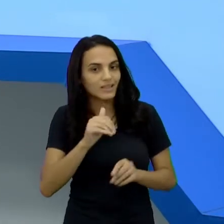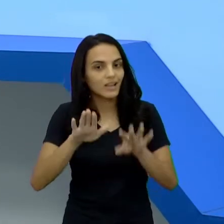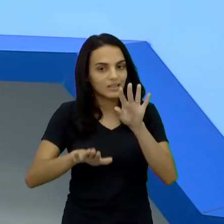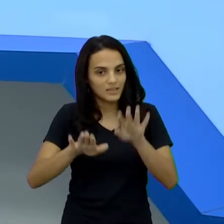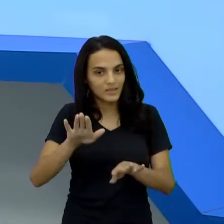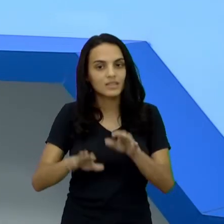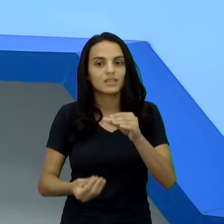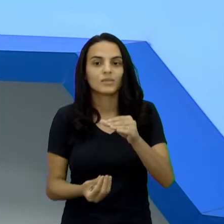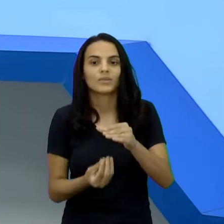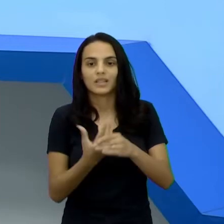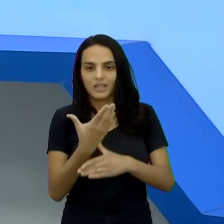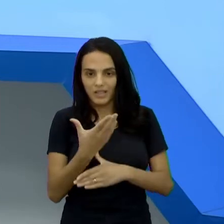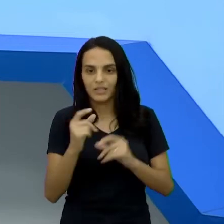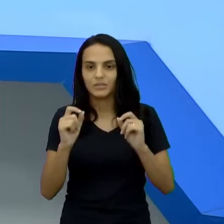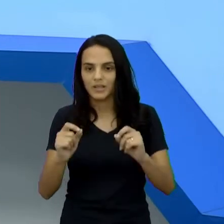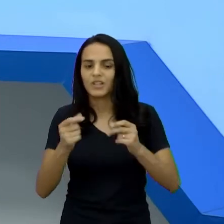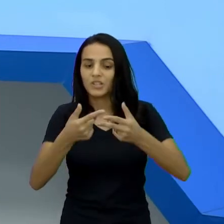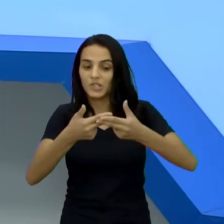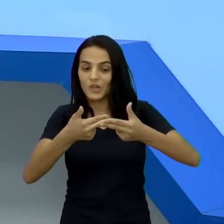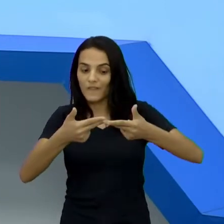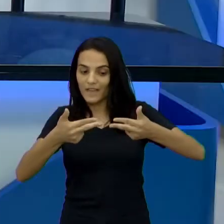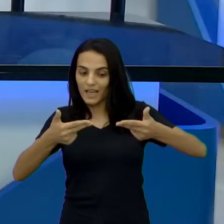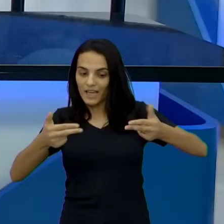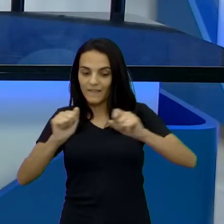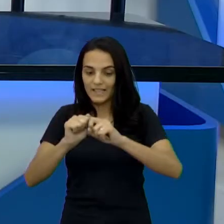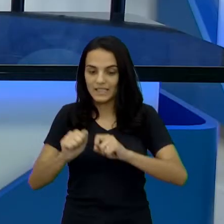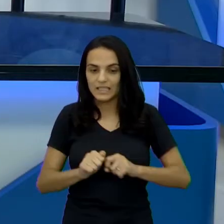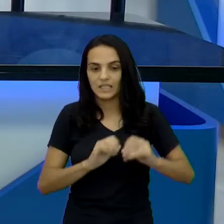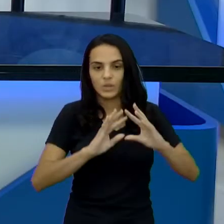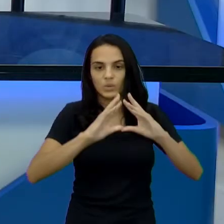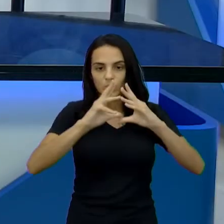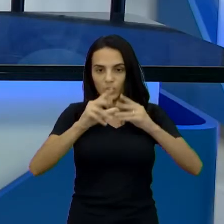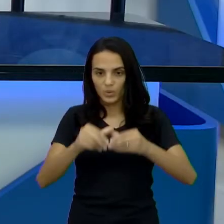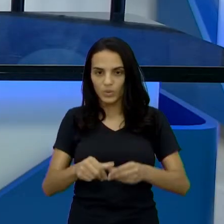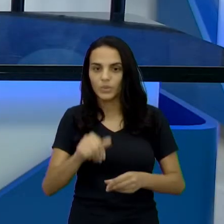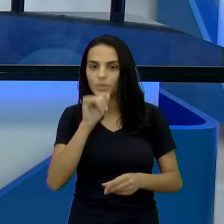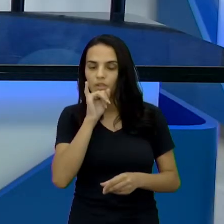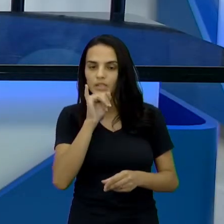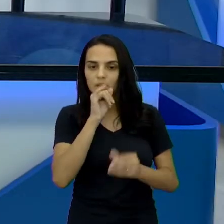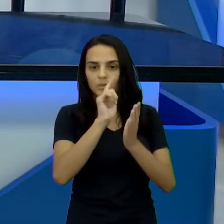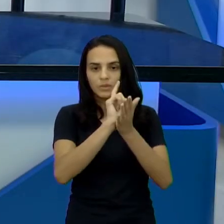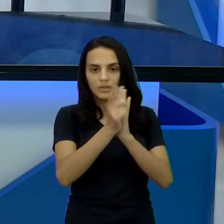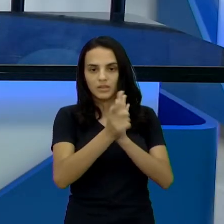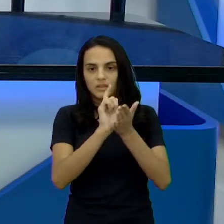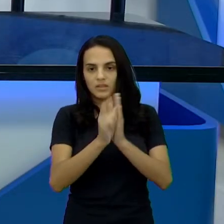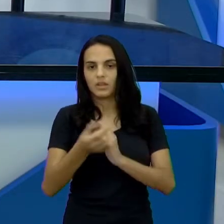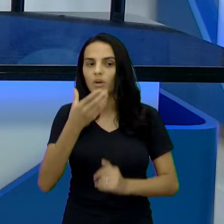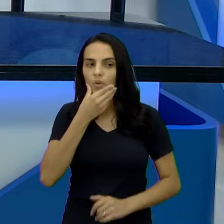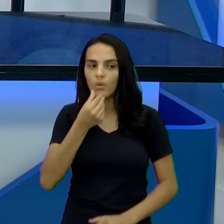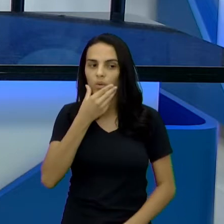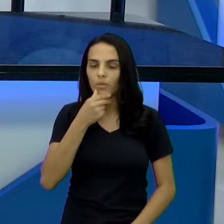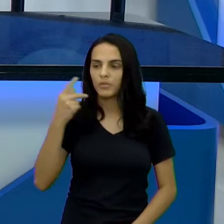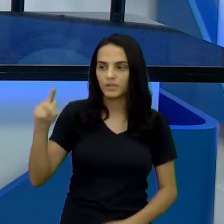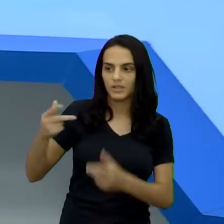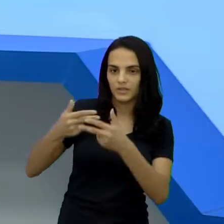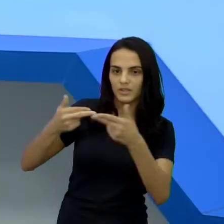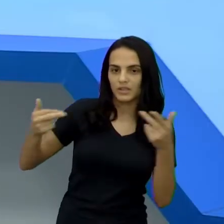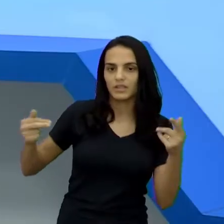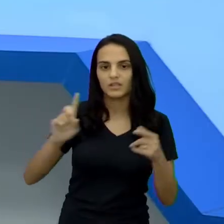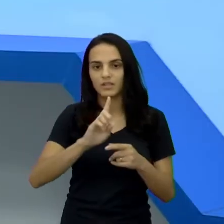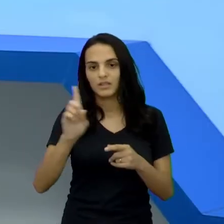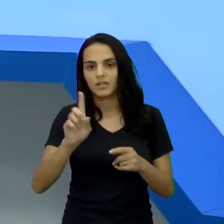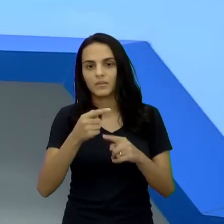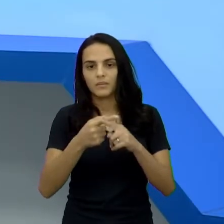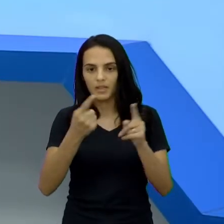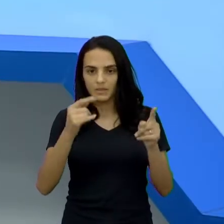são criadas para serem multitarefas. E isso não tem a ver com o gênero, não é porque você é homem que você não consegue ser multitarefa. Mas quando a